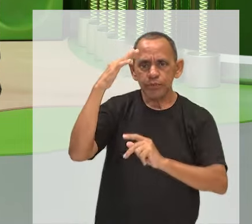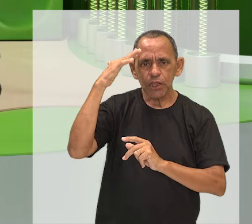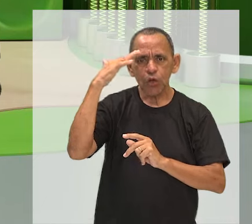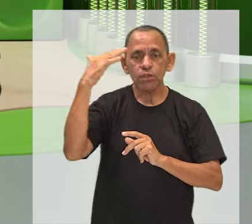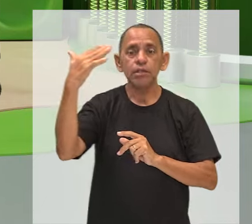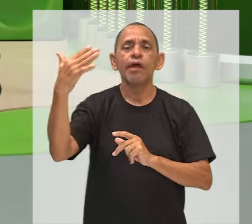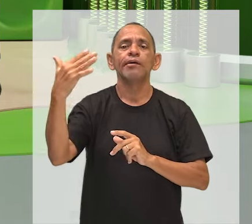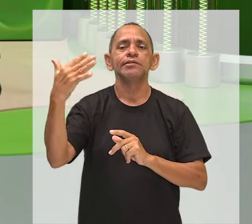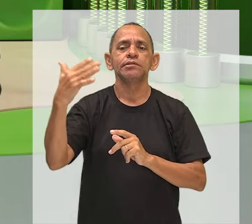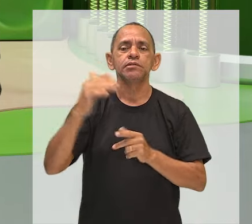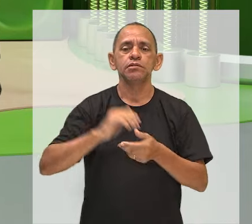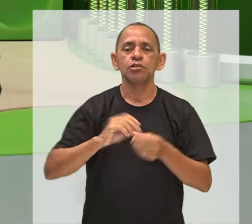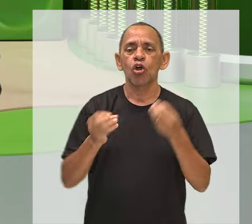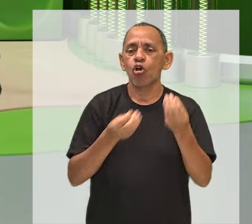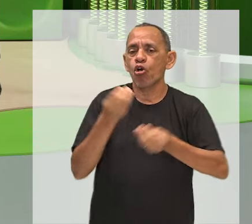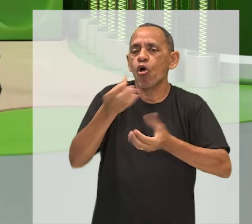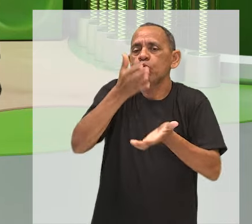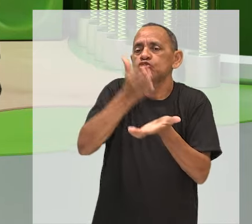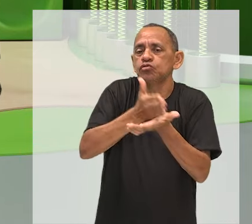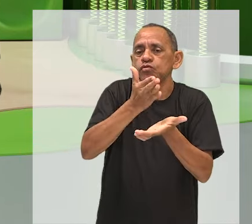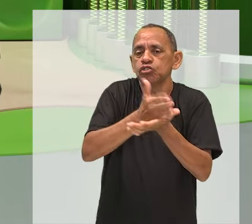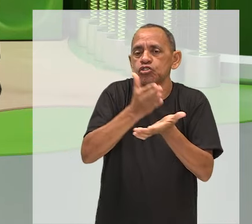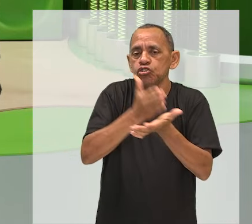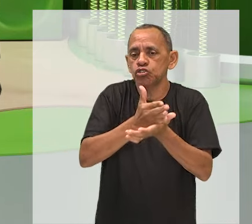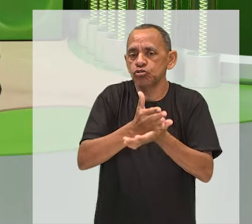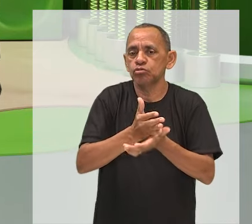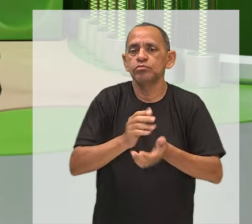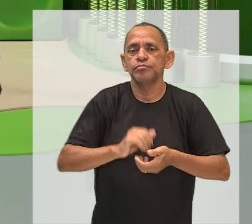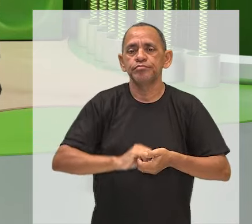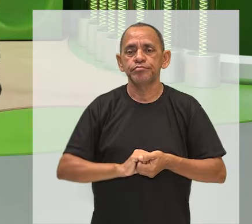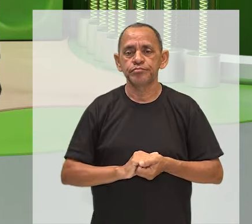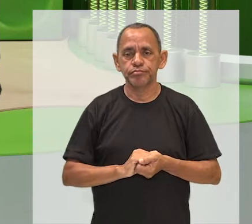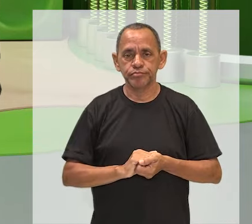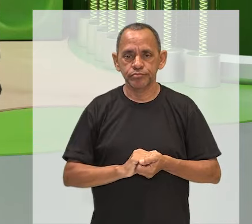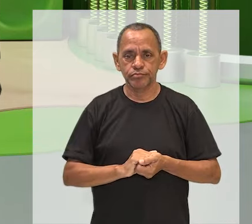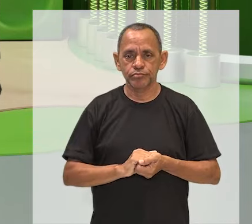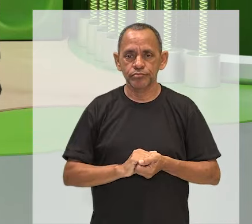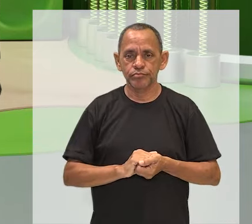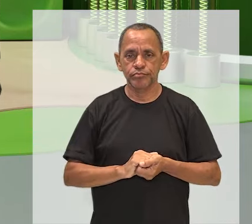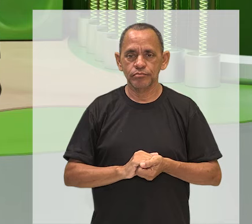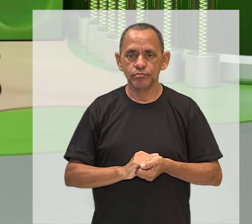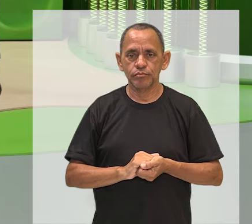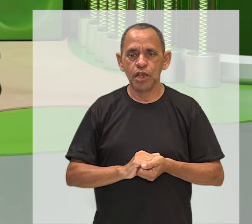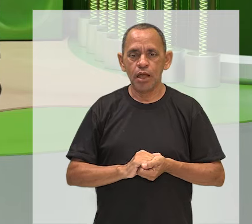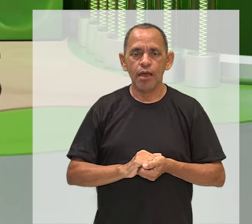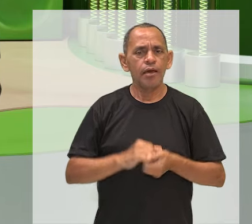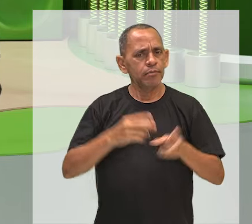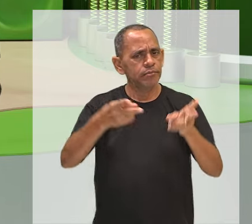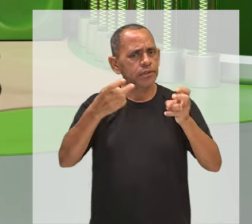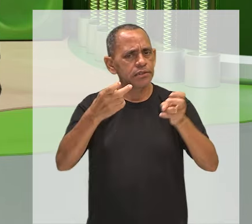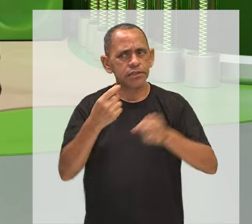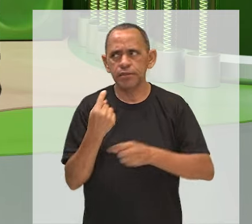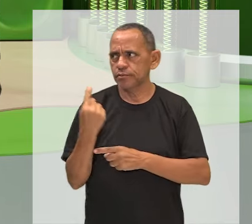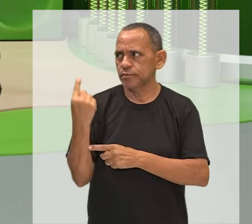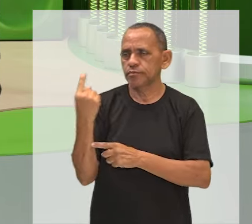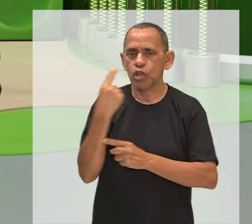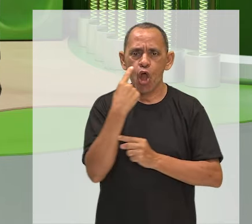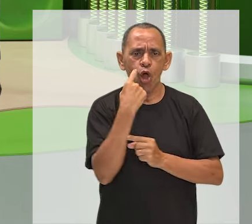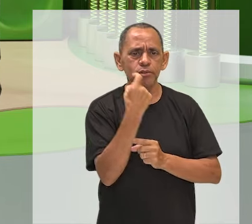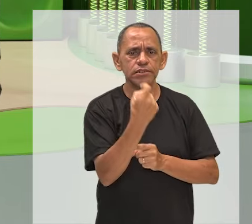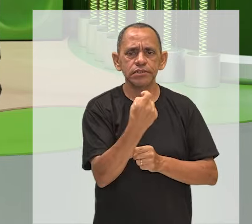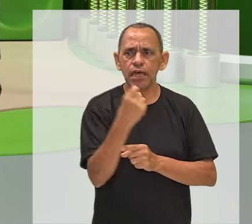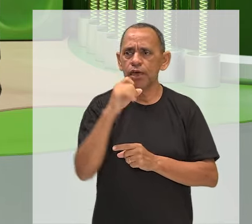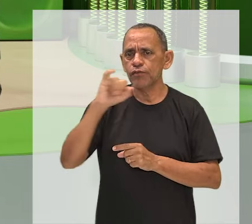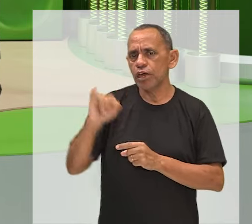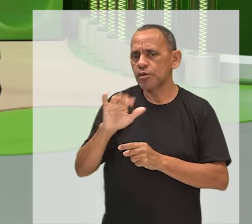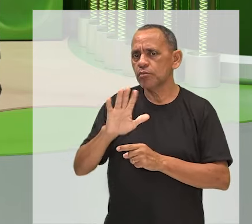né? Como que é dividida aí na nossa atmosfera todas essas células, tá? Então, observe aí, olha, que você está